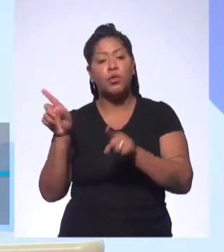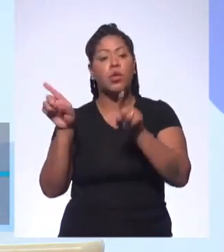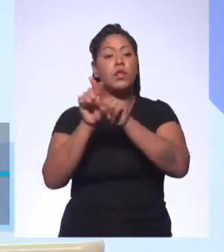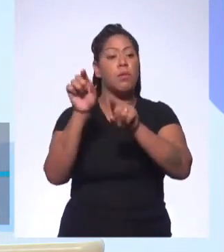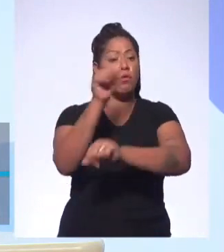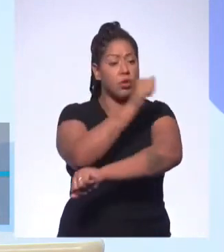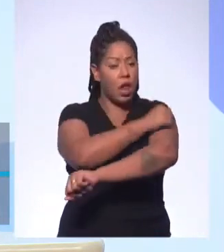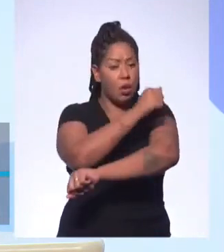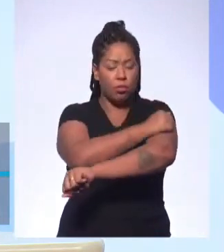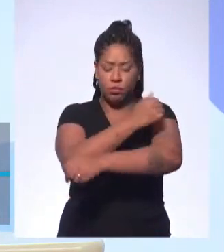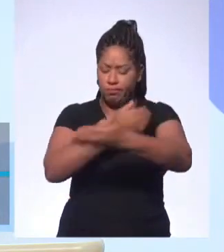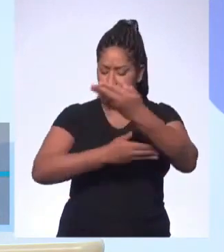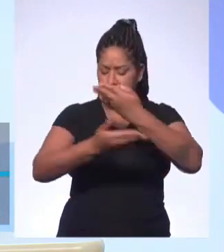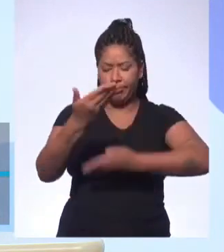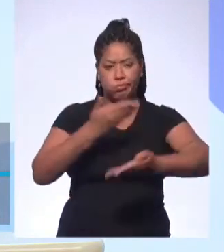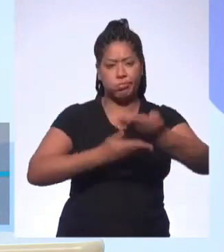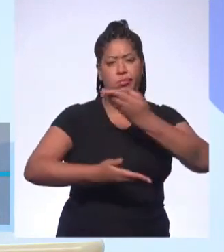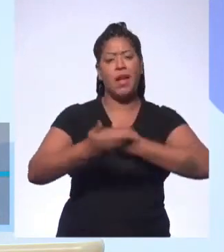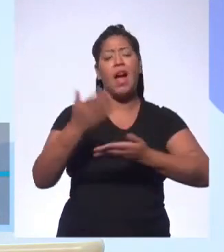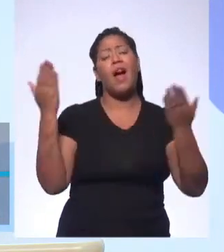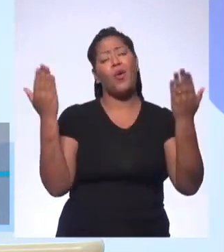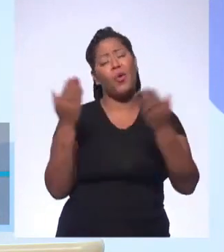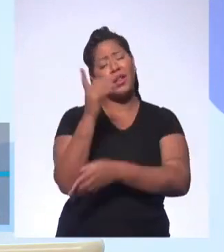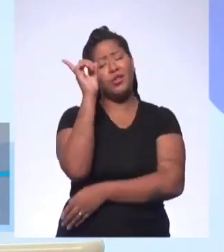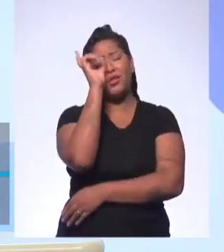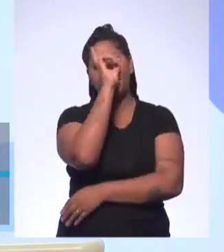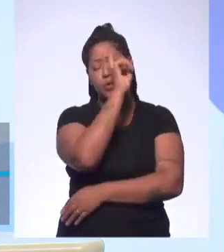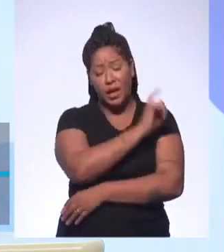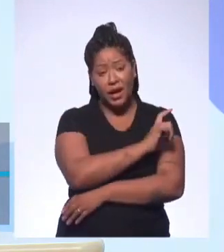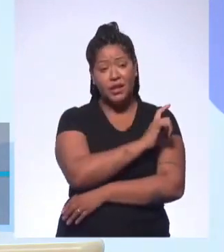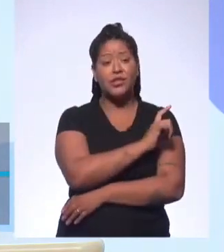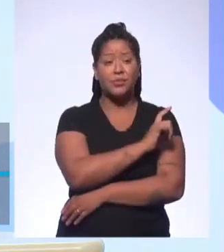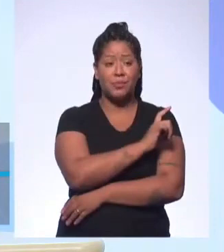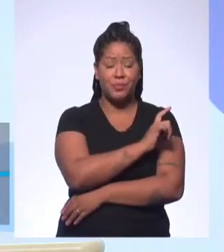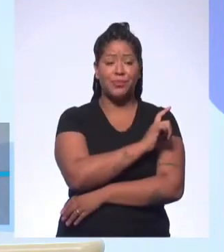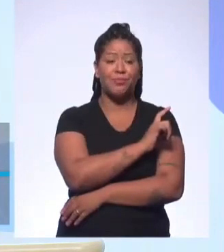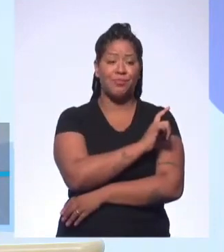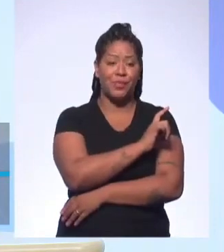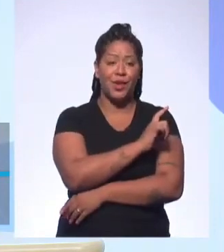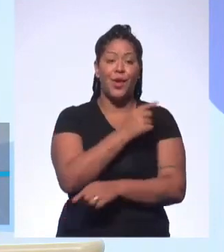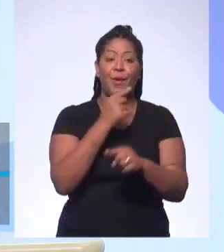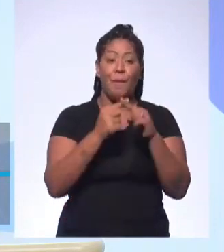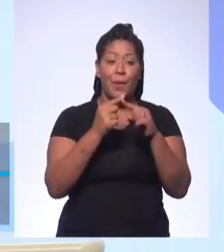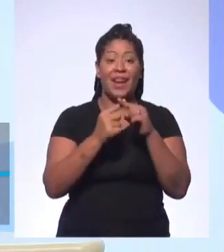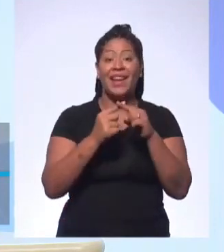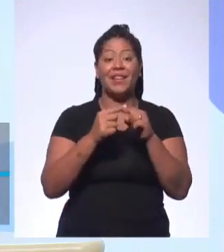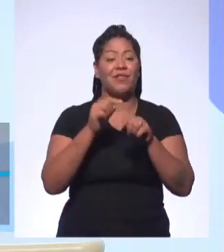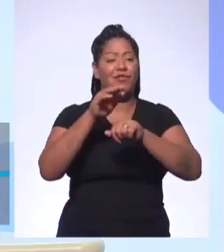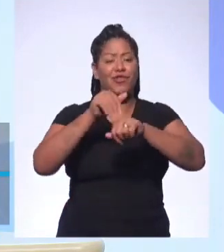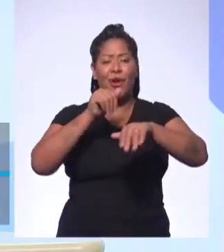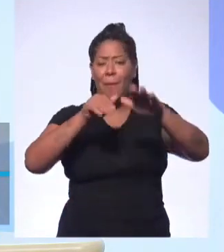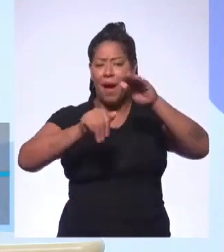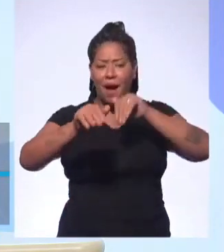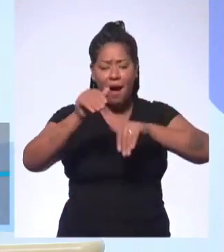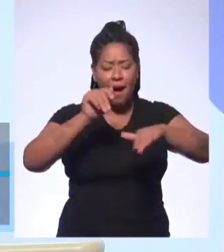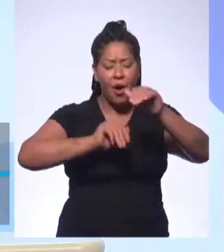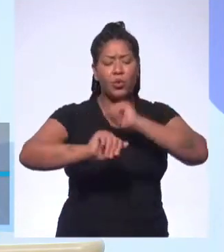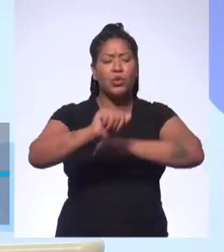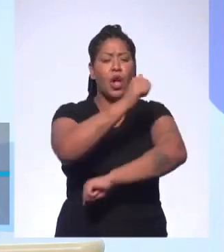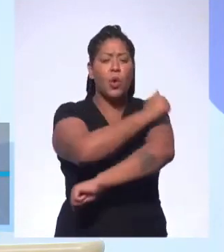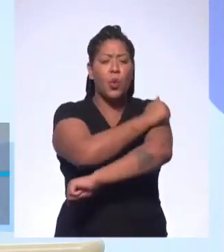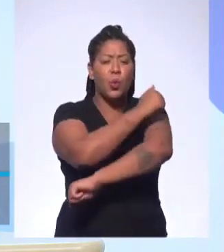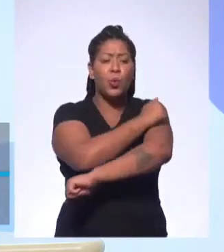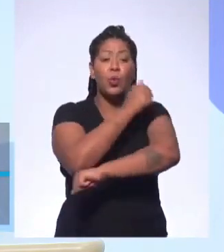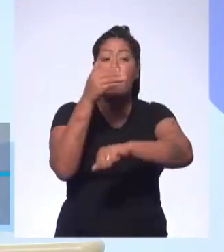ajudando. Ressaltar aí que deve ser uma dificuldade tremenda, que você deve estar encontrando aí, né, professor? Reunir os alunos aí no chat